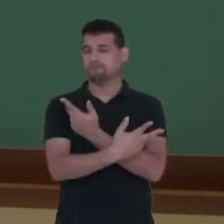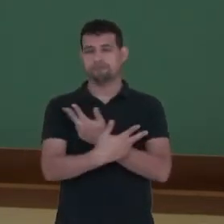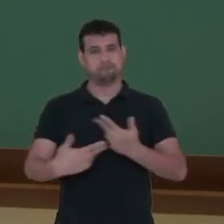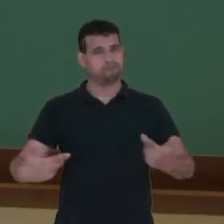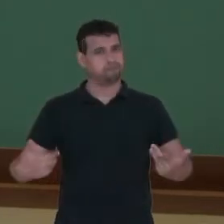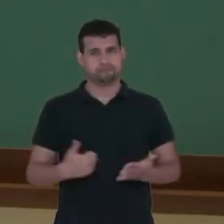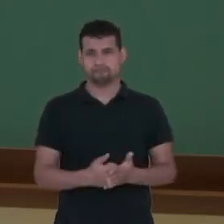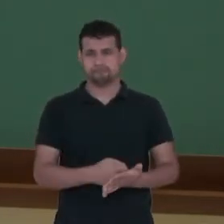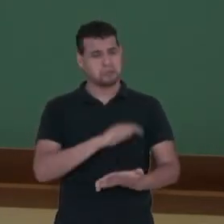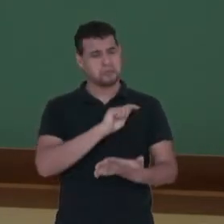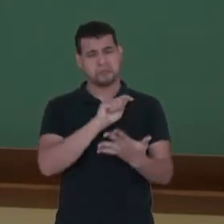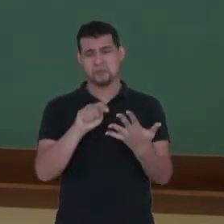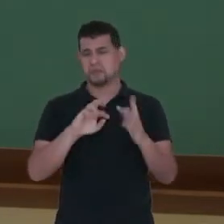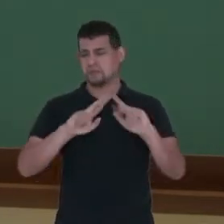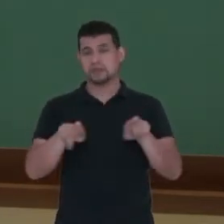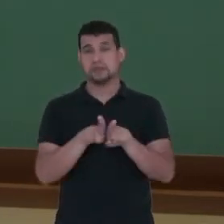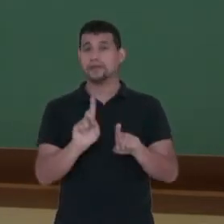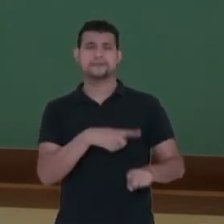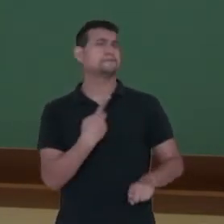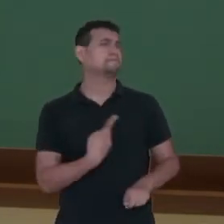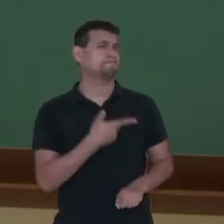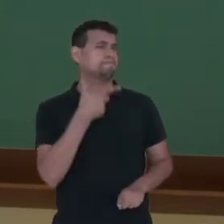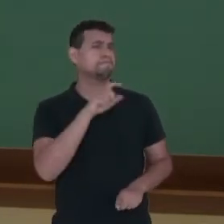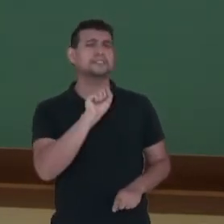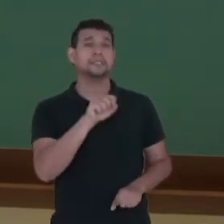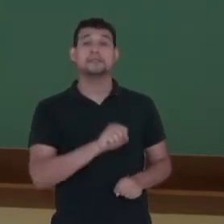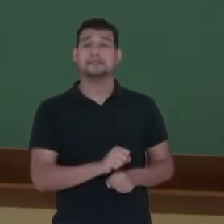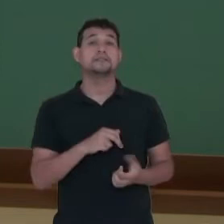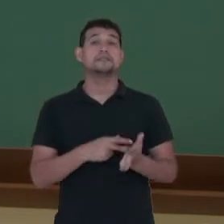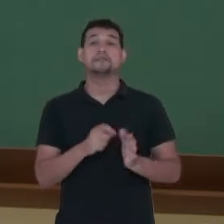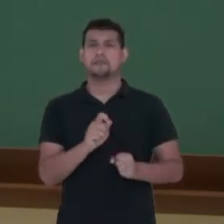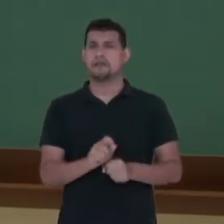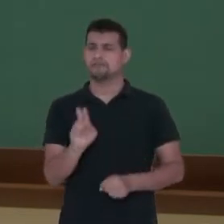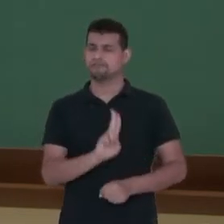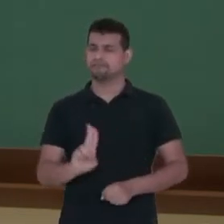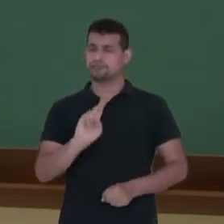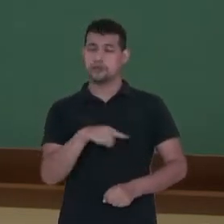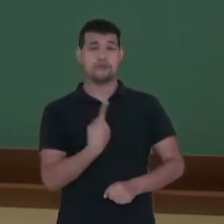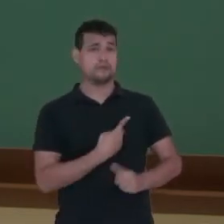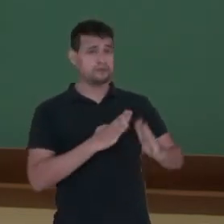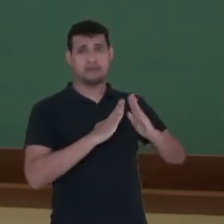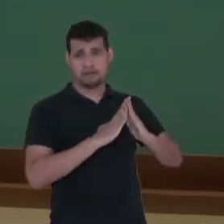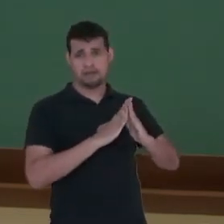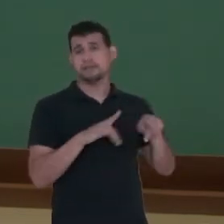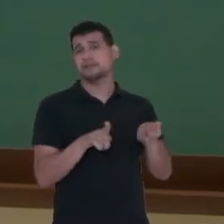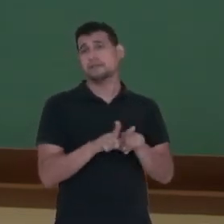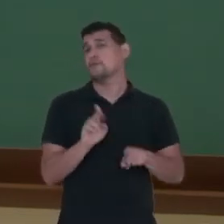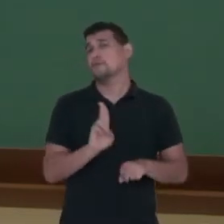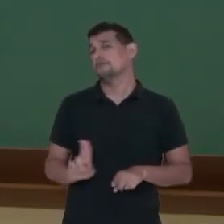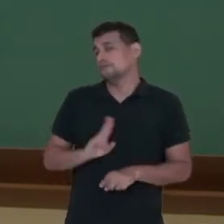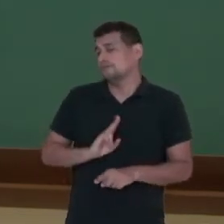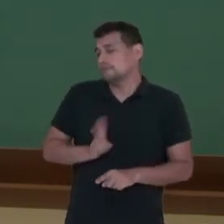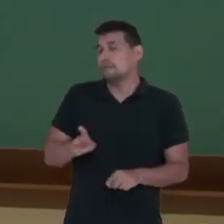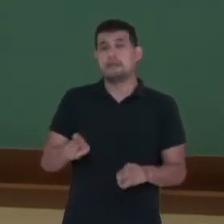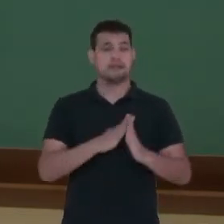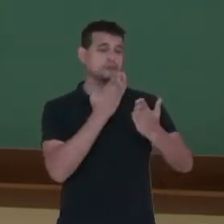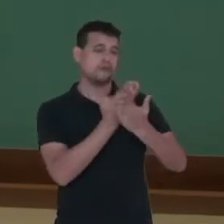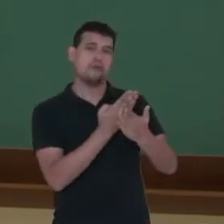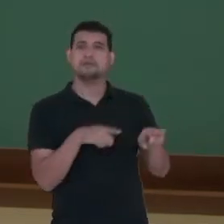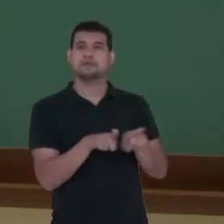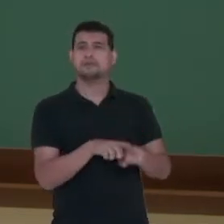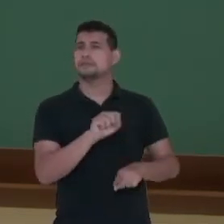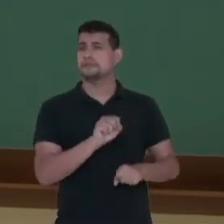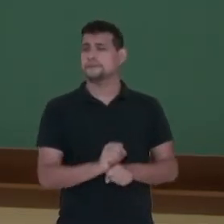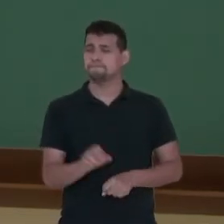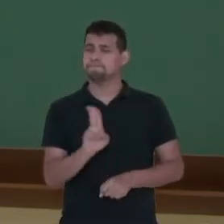aspectos para que realmente nós possamos ser útil na nossa casa, ser útil na escola, ser